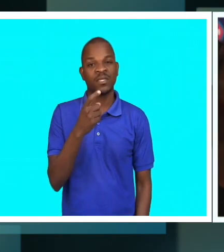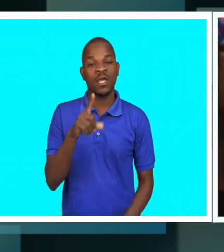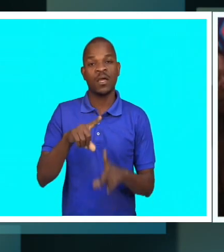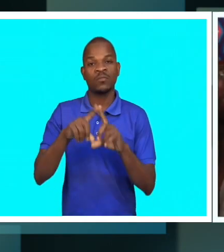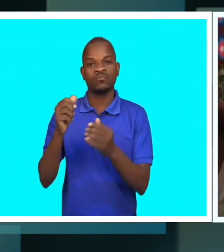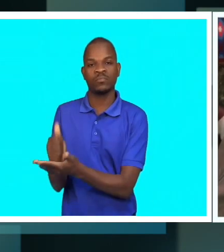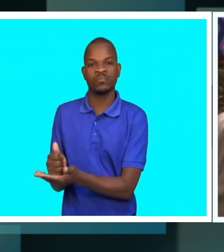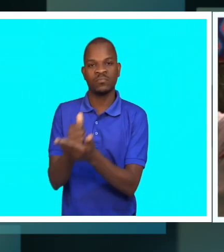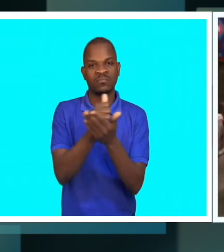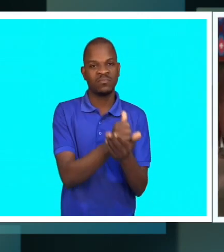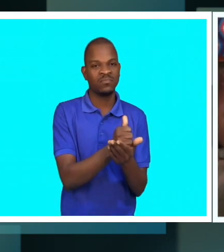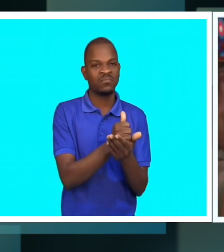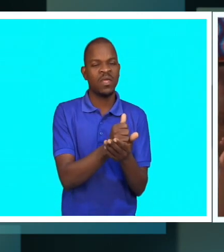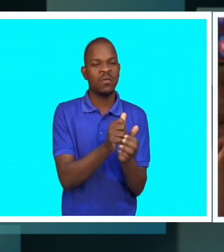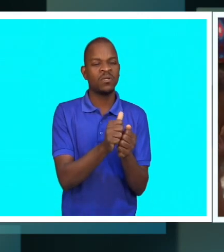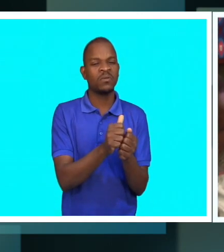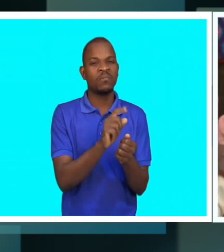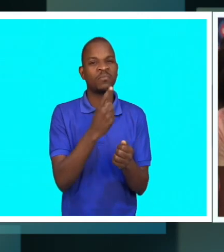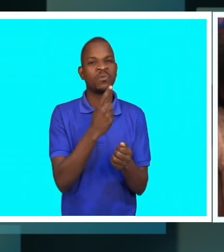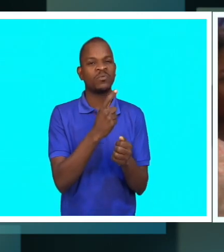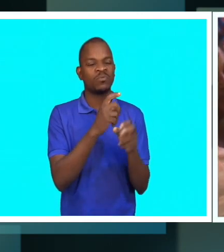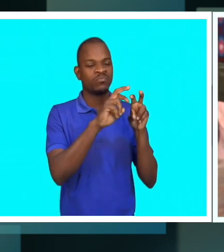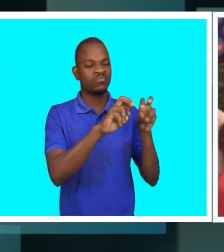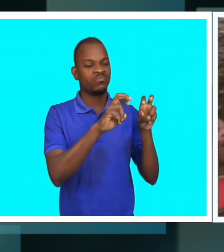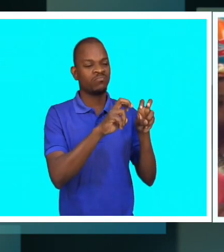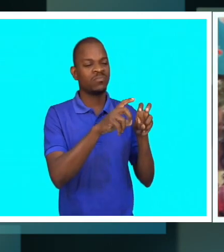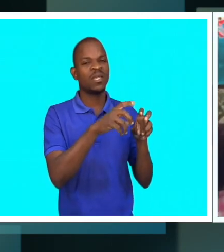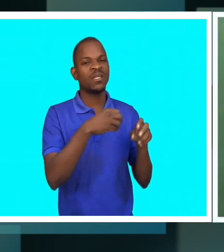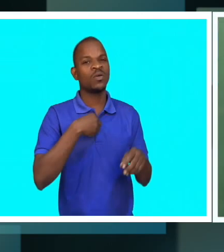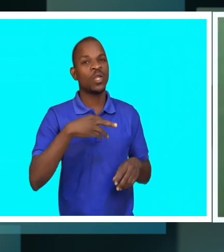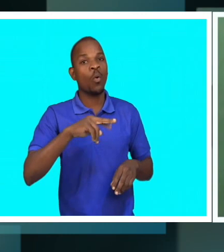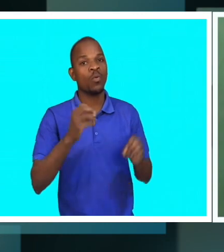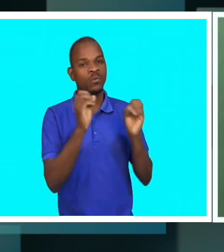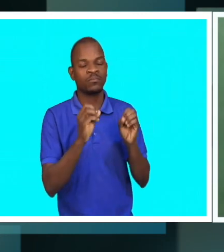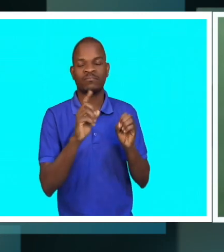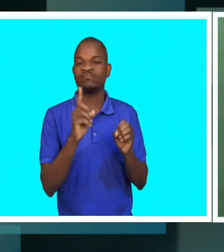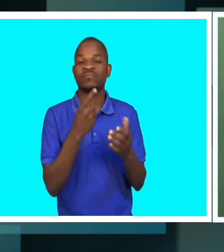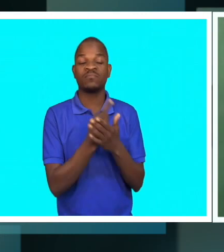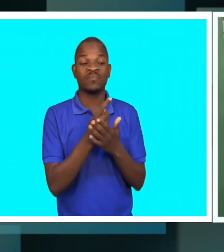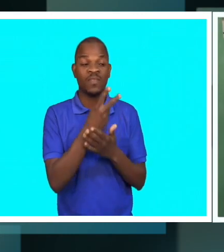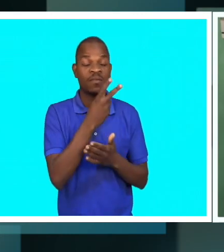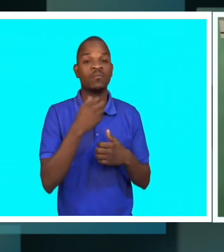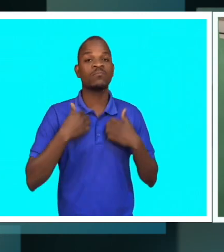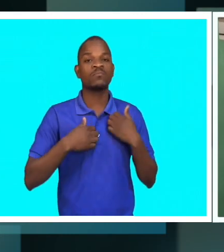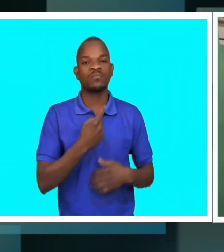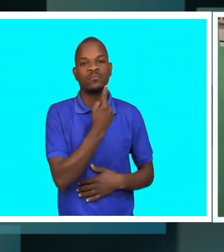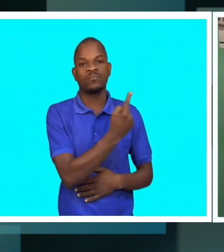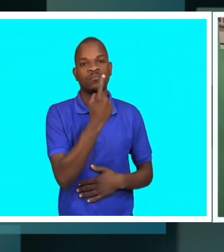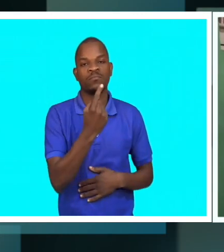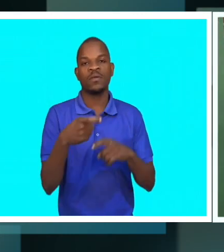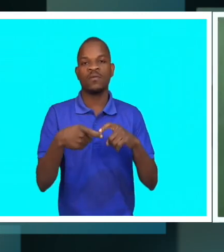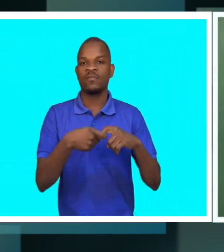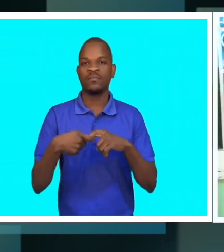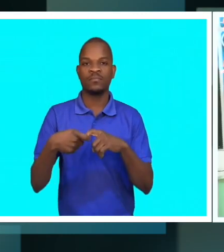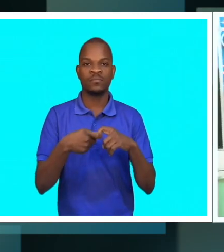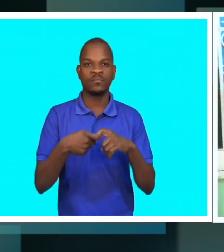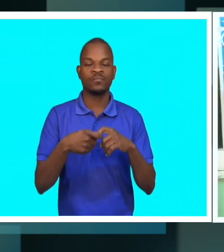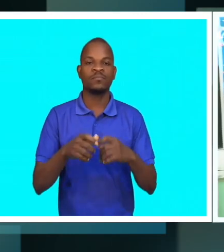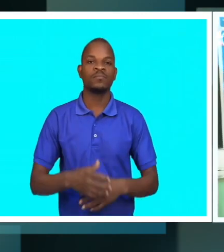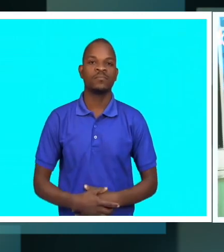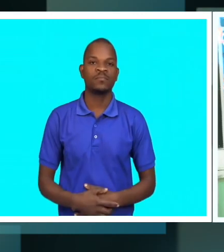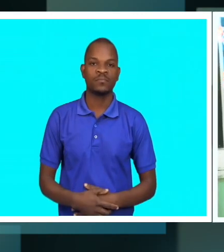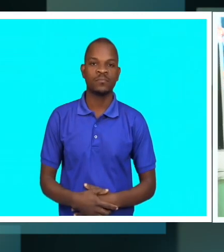mães consideram que o apoio não devia ser em função dos bens, mas das necessidades de